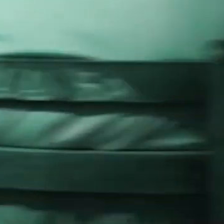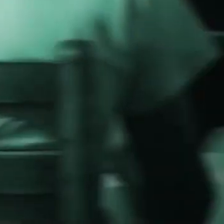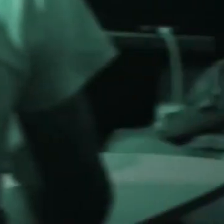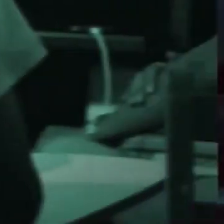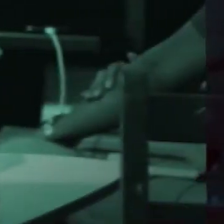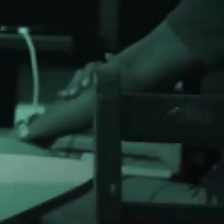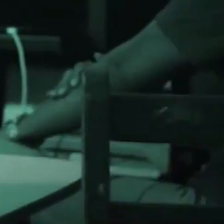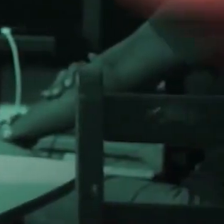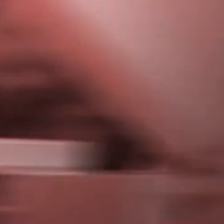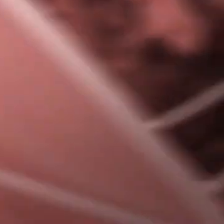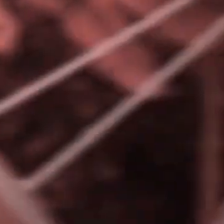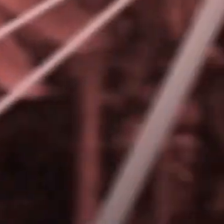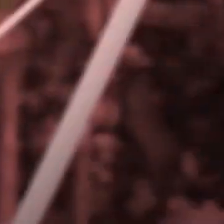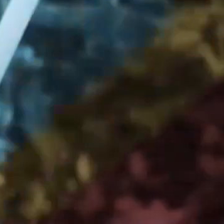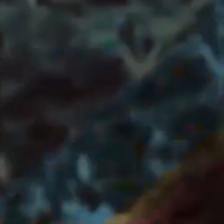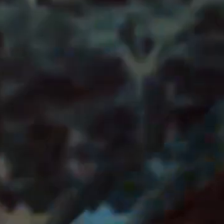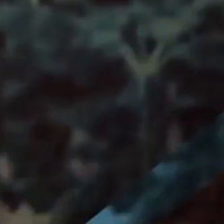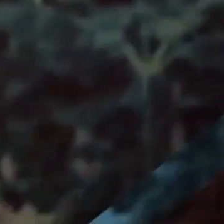Música